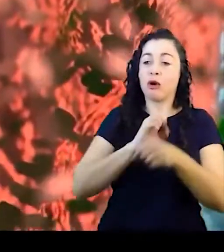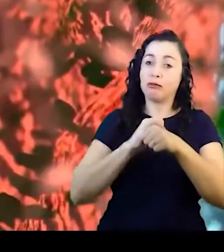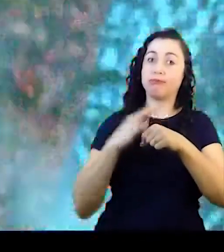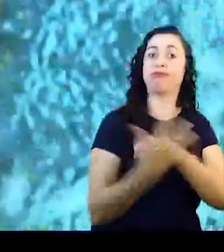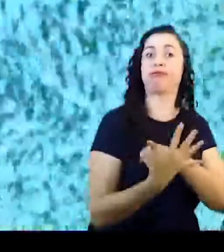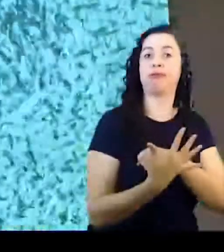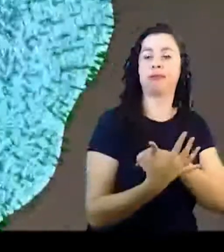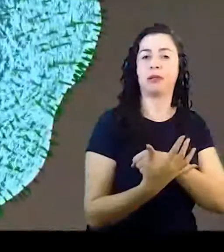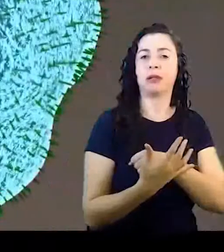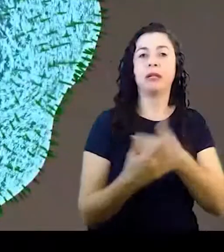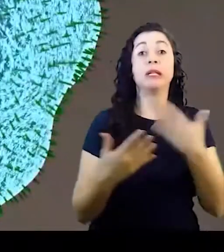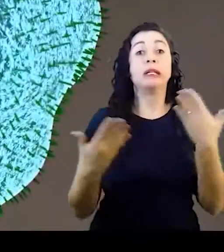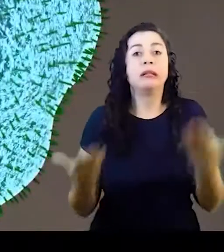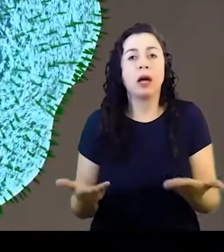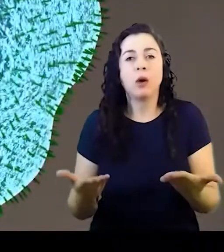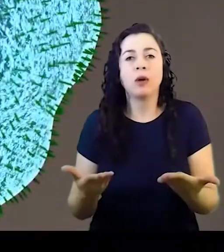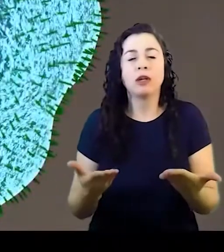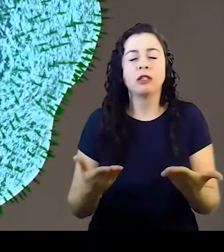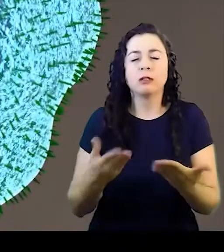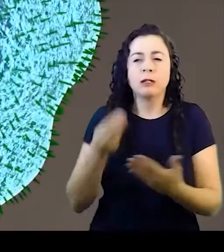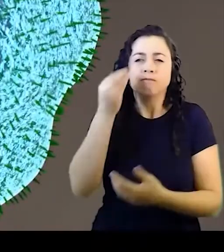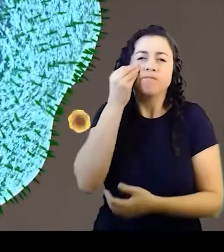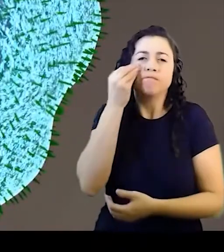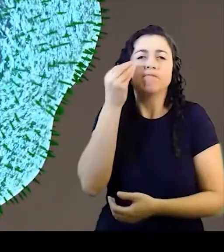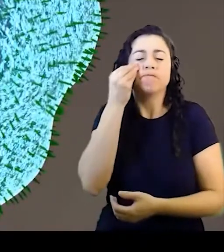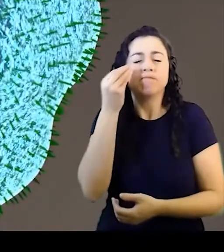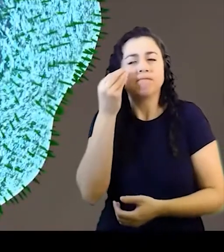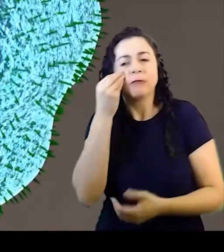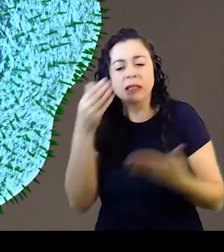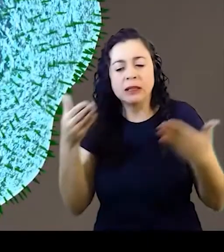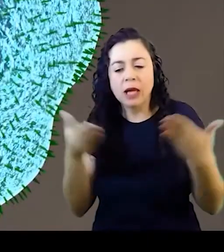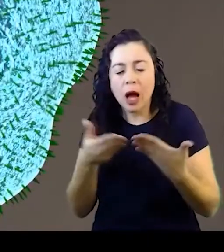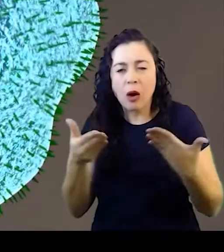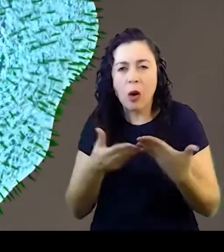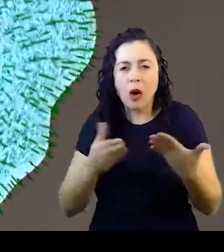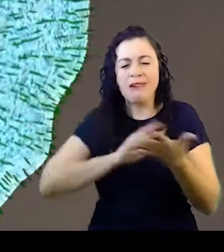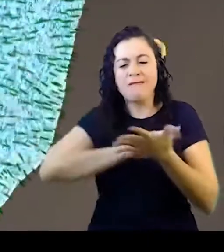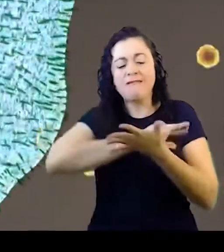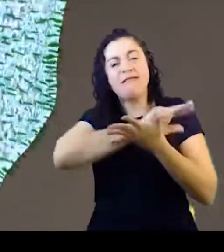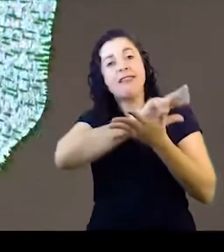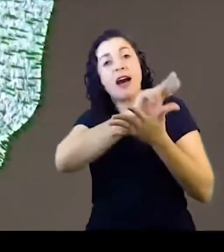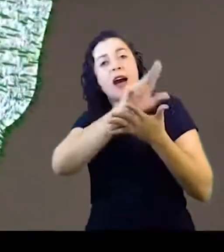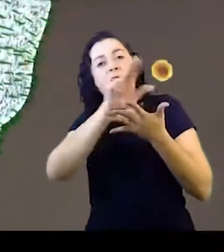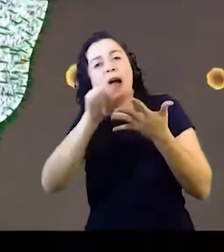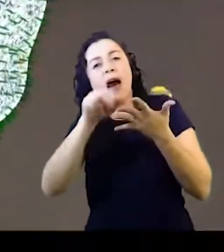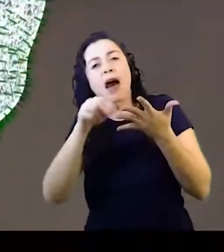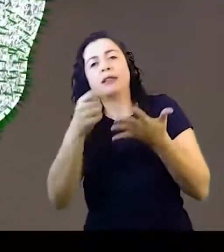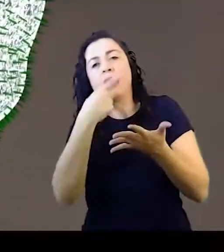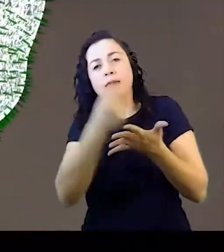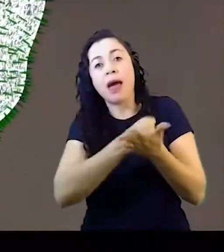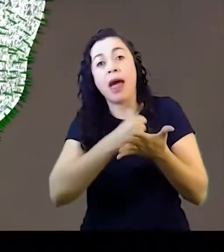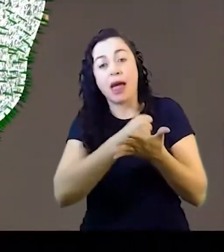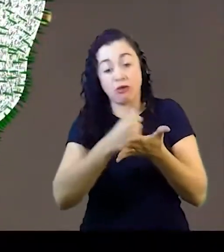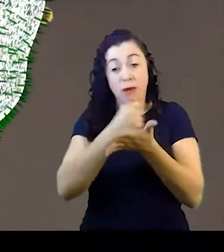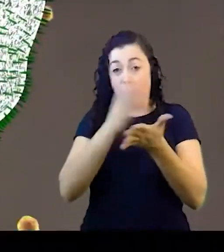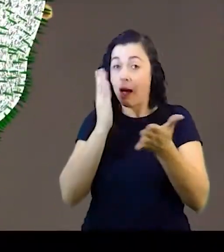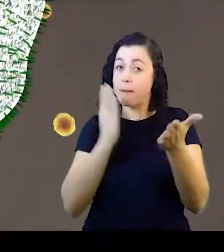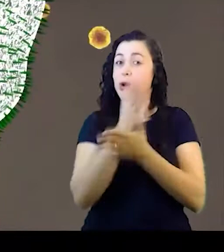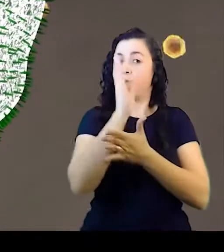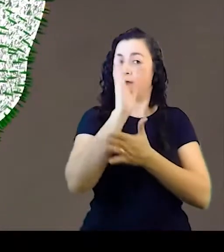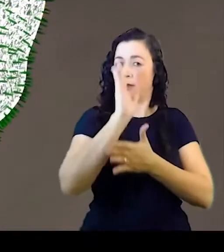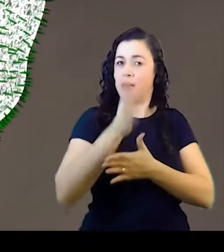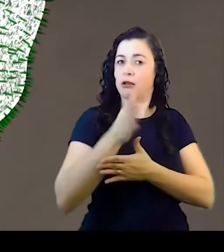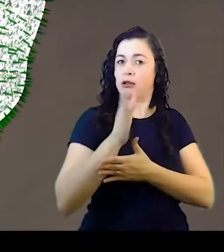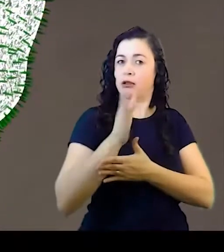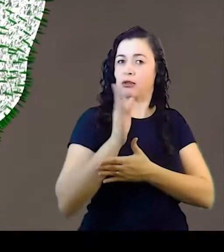Então o que a gente vem fazendo é testando inúmeros medicamentos já aprovados para ver se